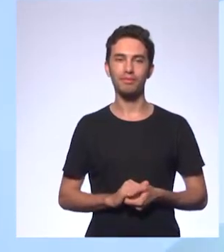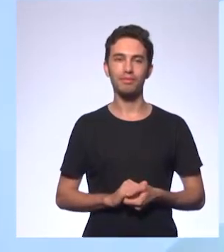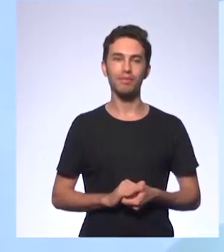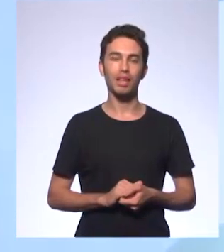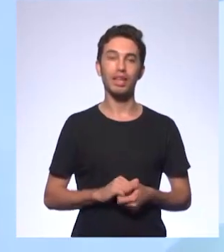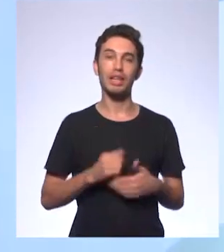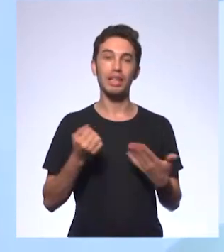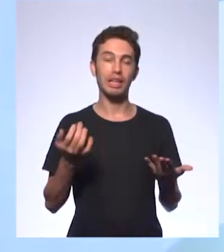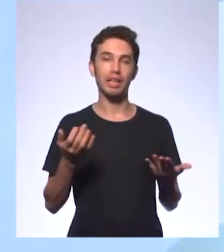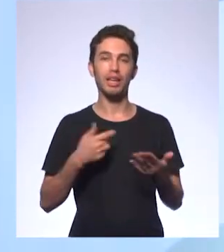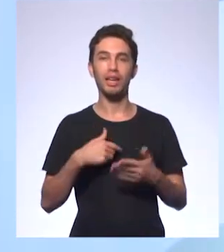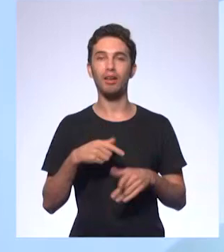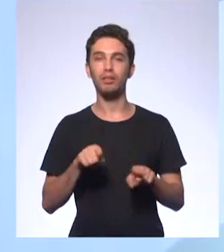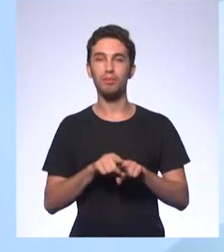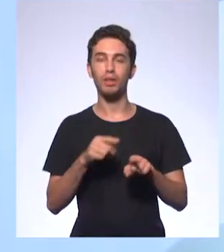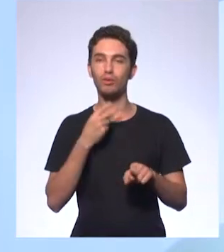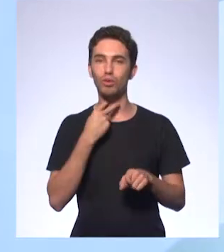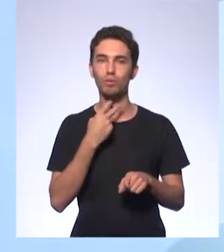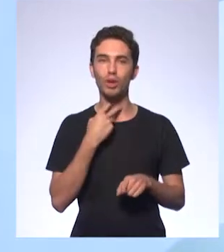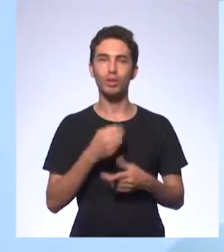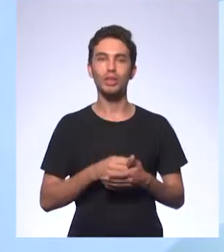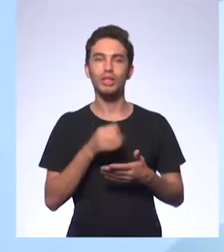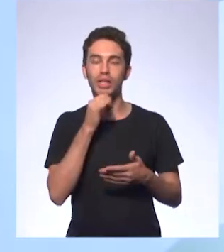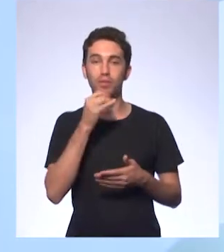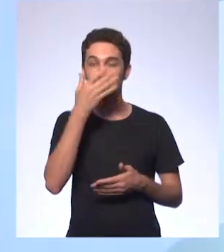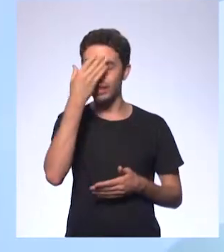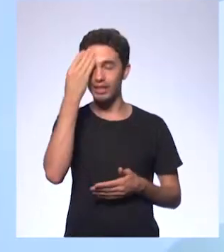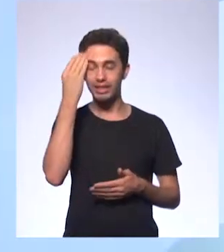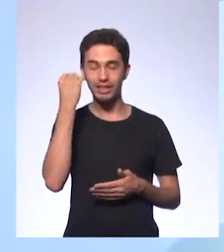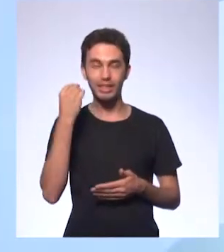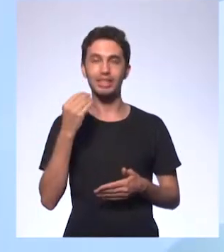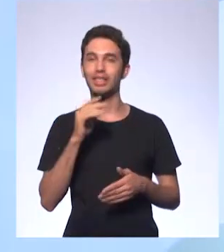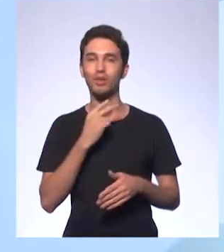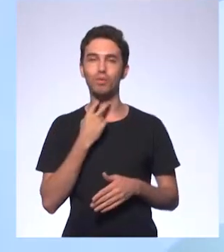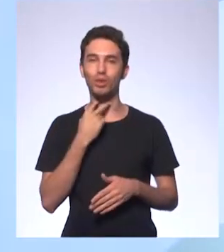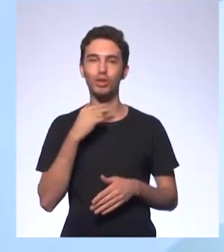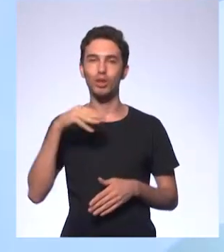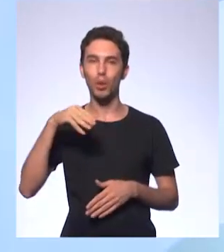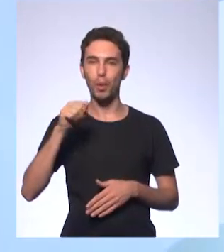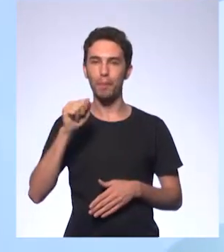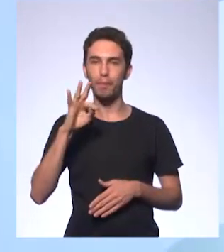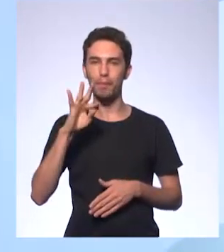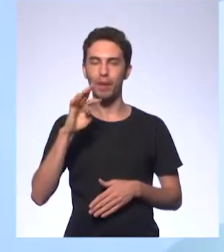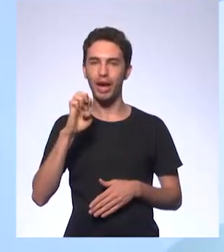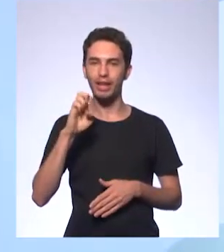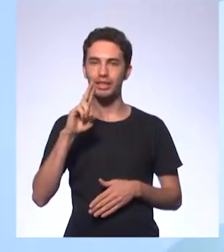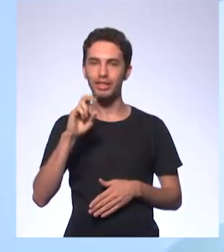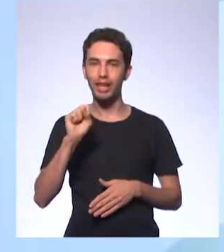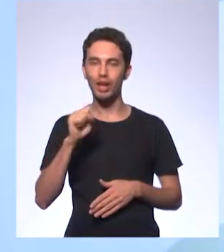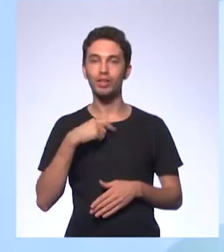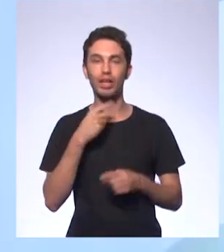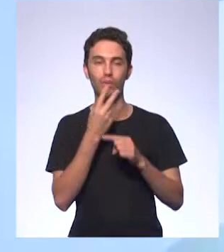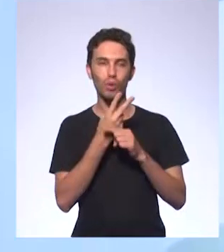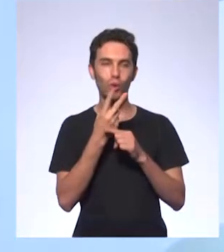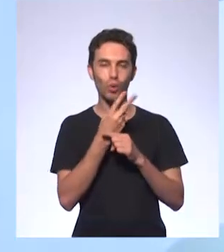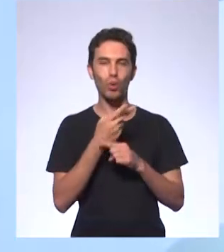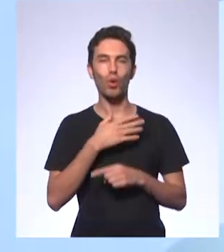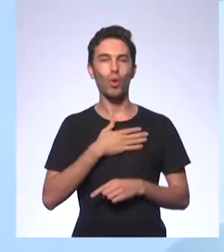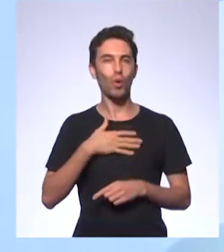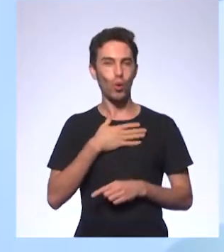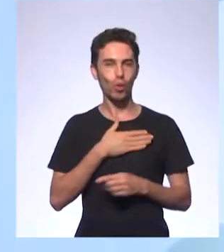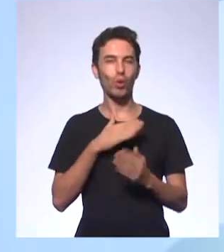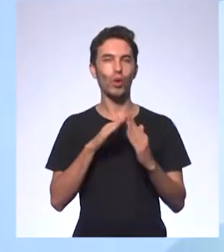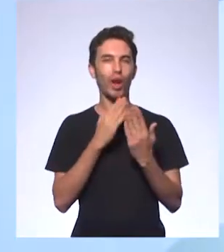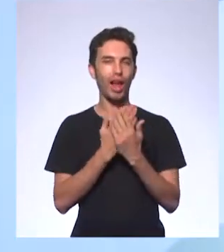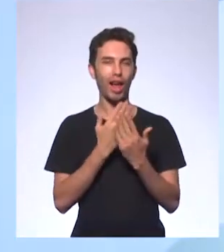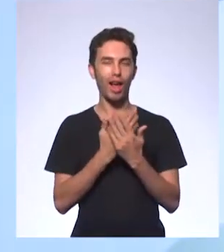CMSP_EM. E eu não posso, já no início da aula, para eu não me esquecer, eu prometi para o Matheus que eu ia falar o nome dele, né? Porque ele procurou, falou que gostou da outra